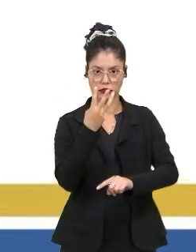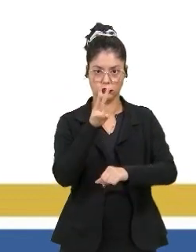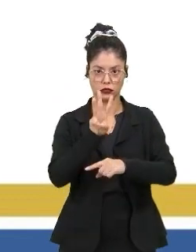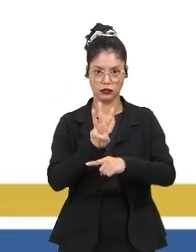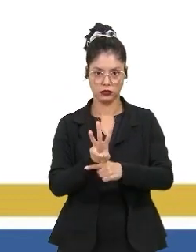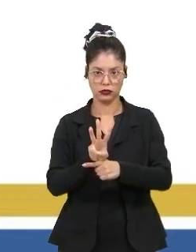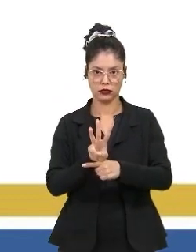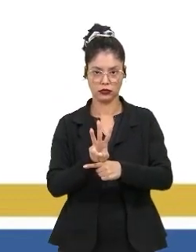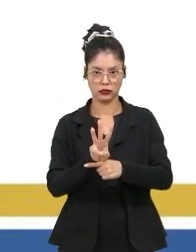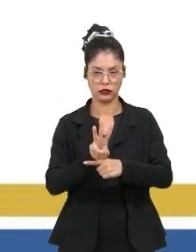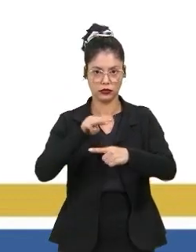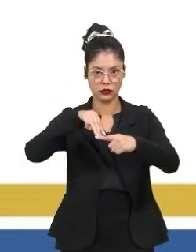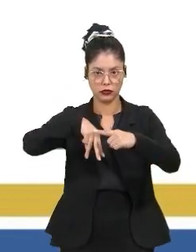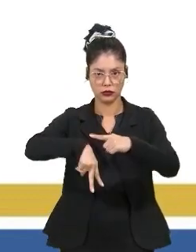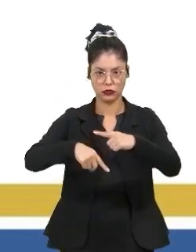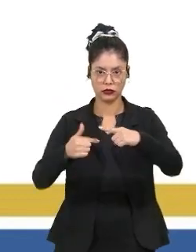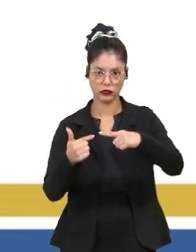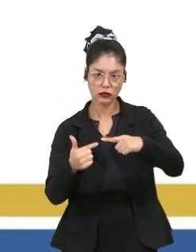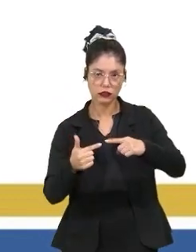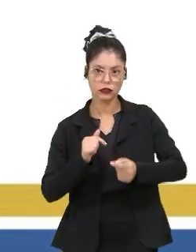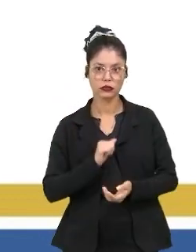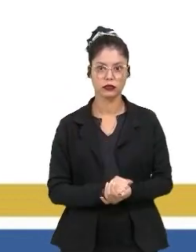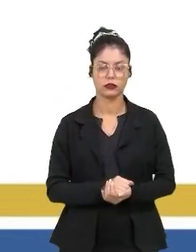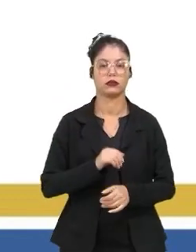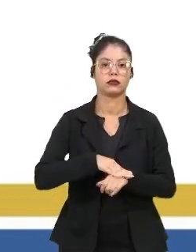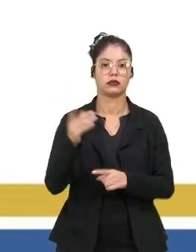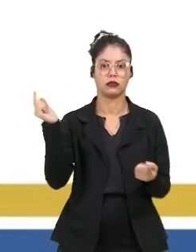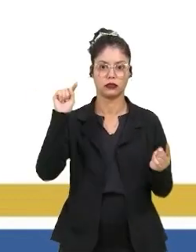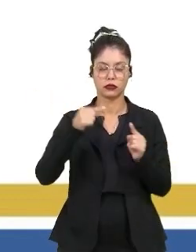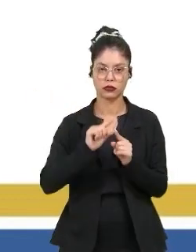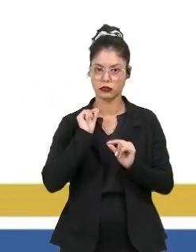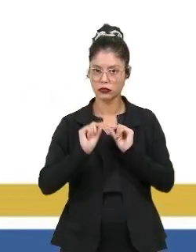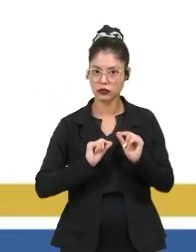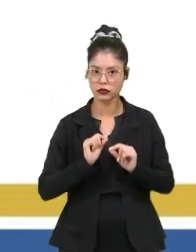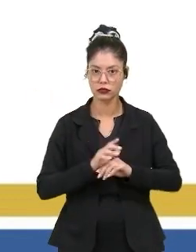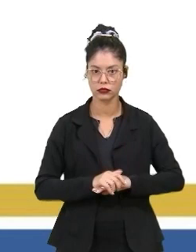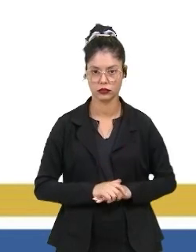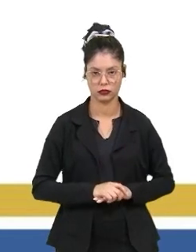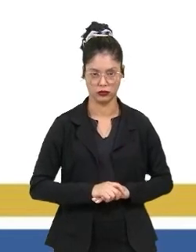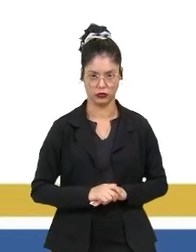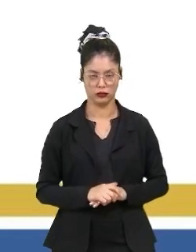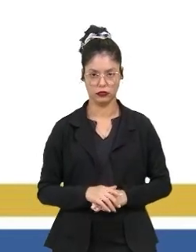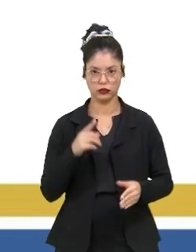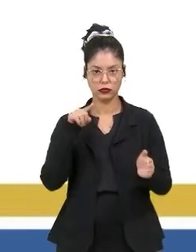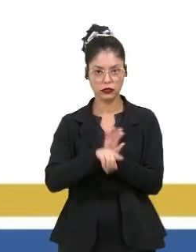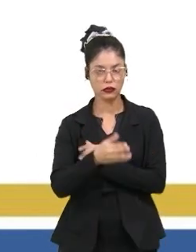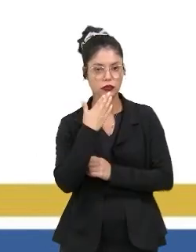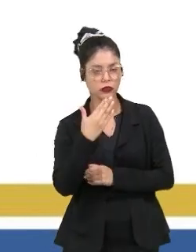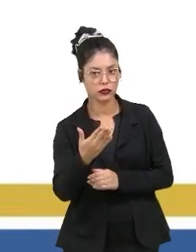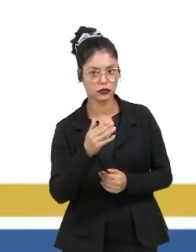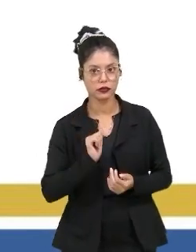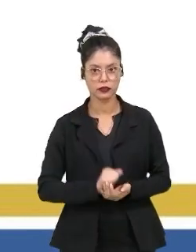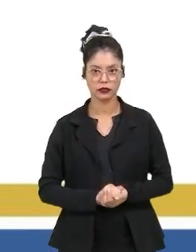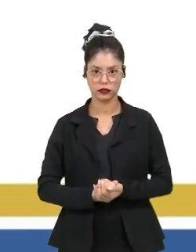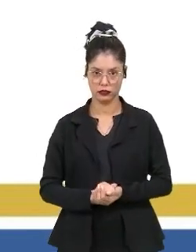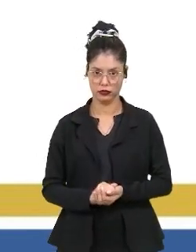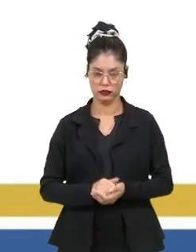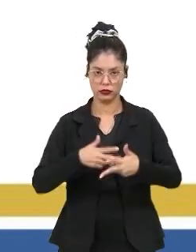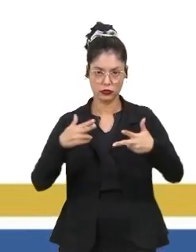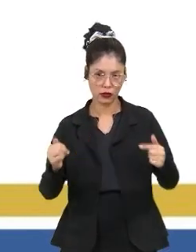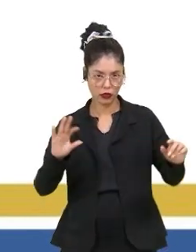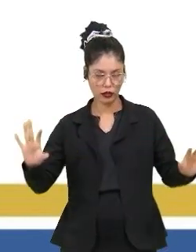em watts por metro por segundo é mais próximo de. Então, essa questão nos pede uma